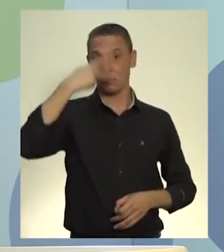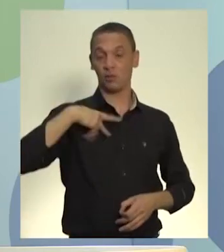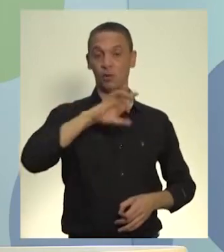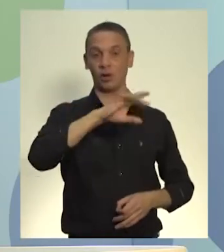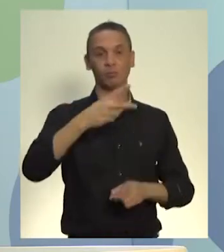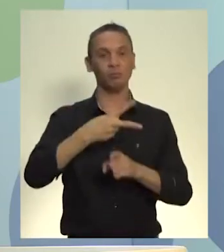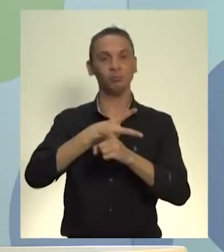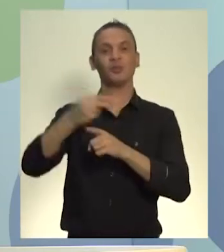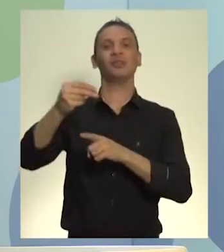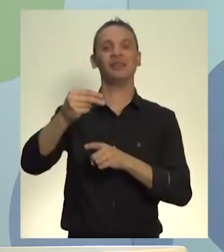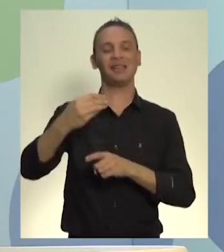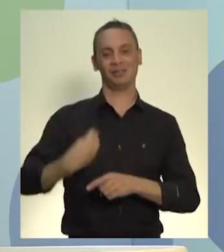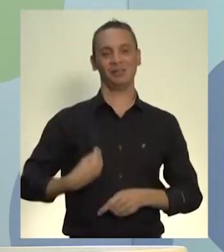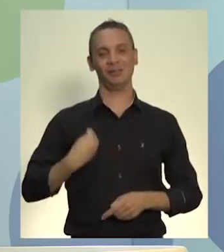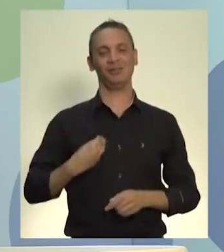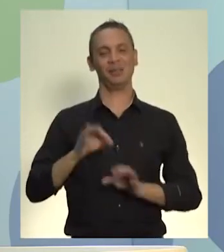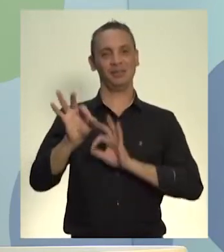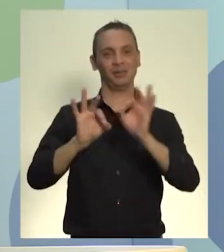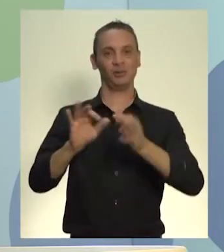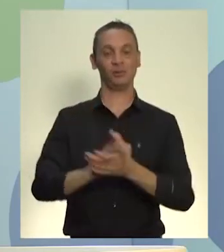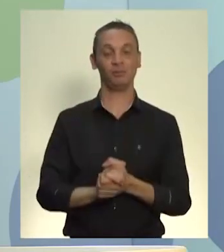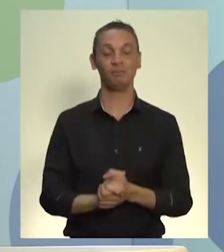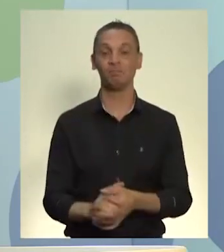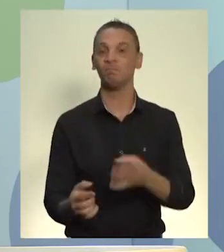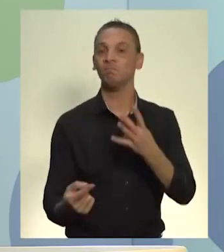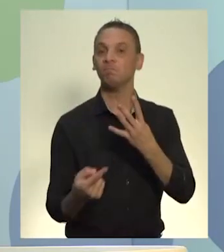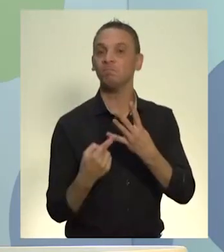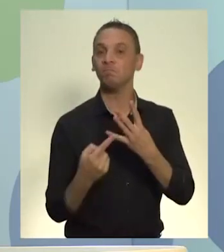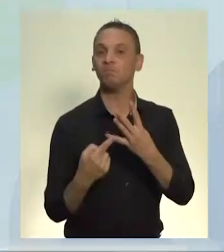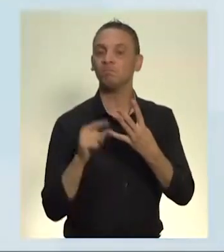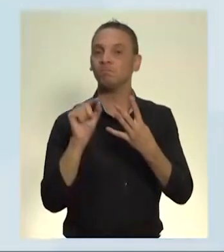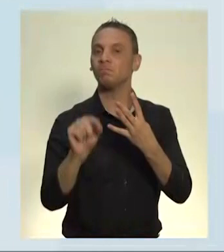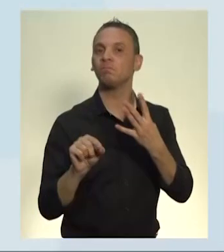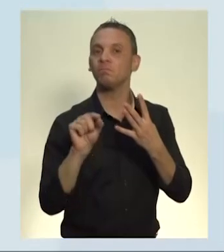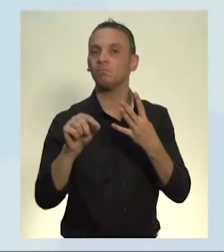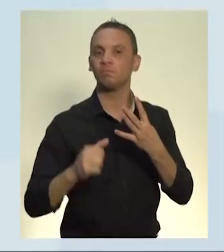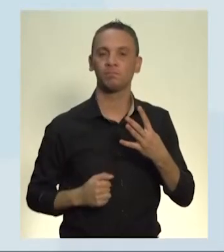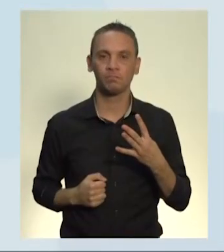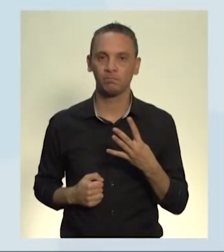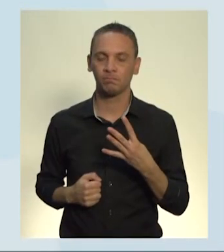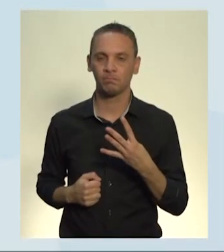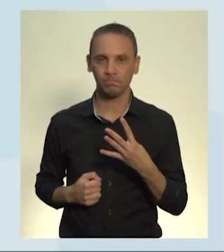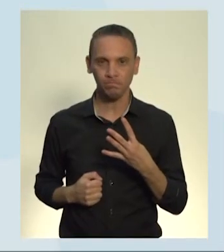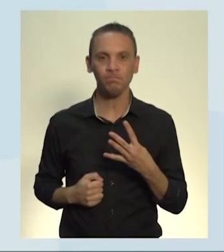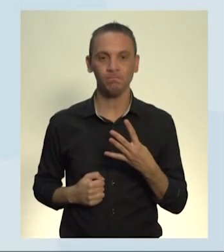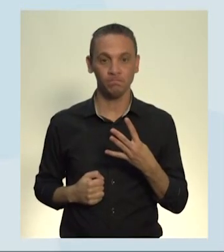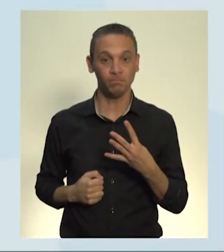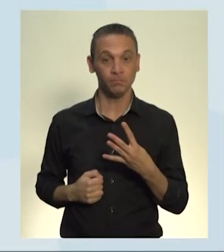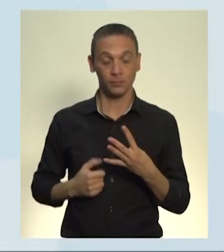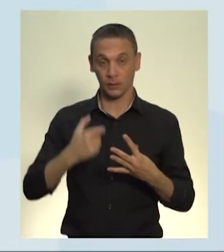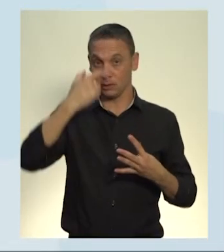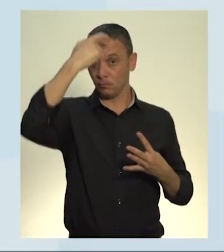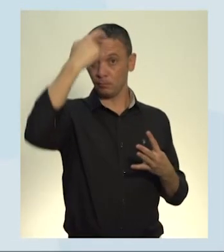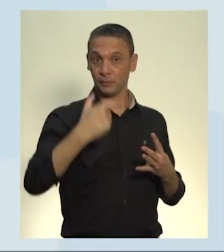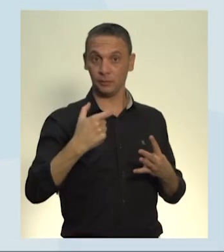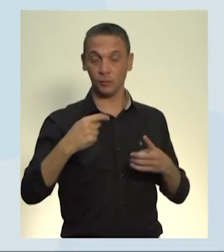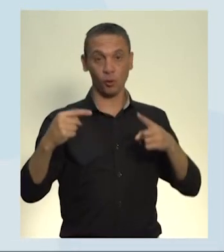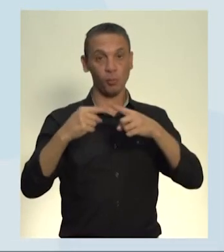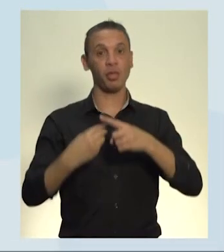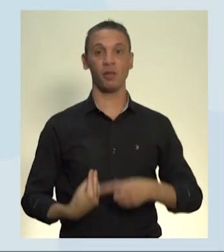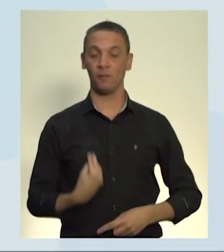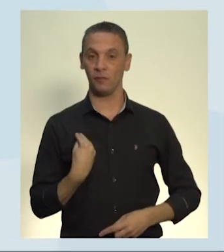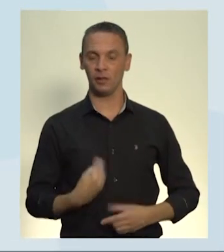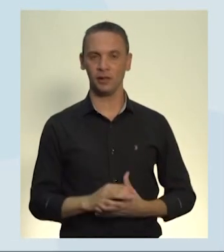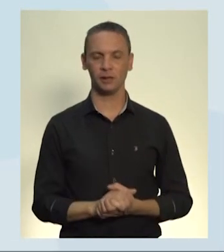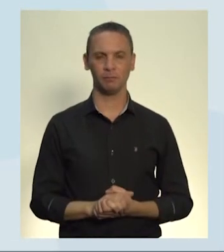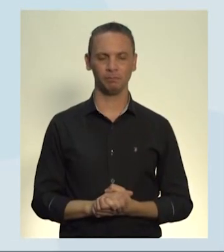do projeto de vida. A gente vai para a 4ª aula, que é exatamente vivenciando o protagonismo. O que